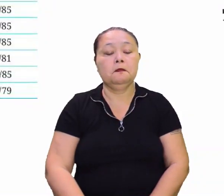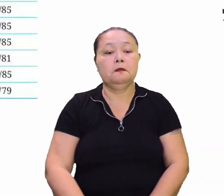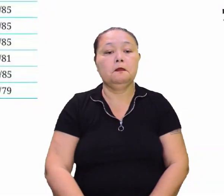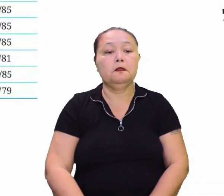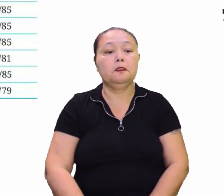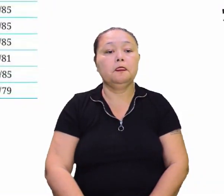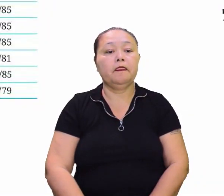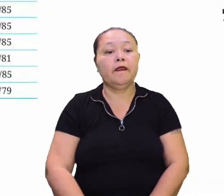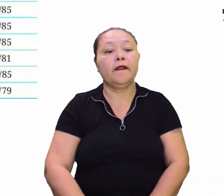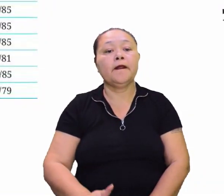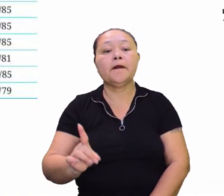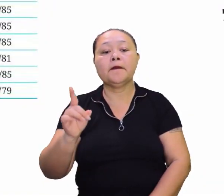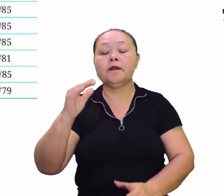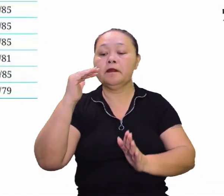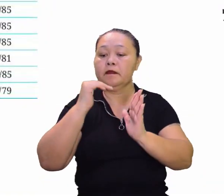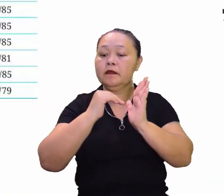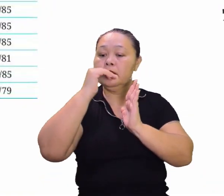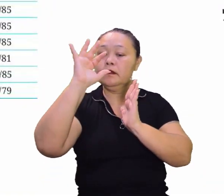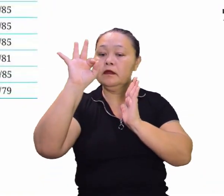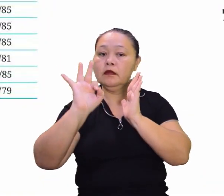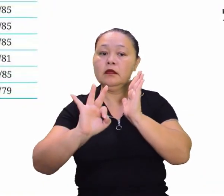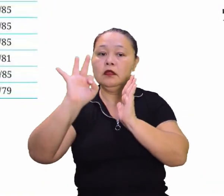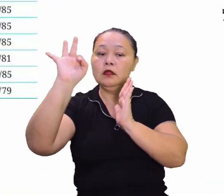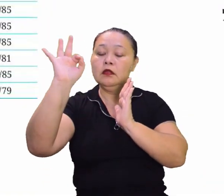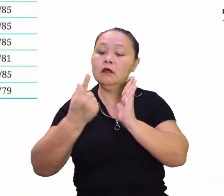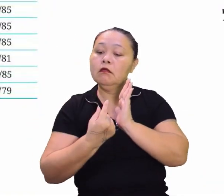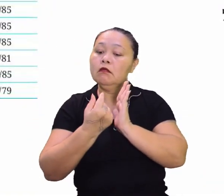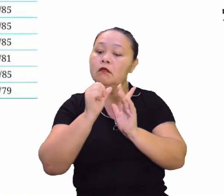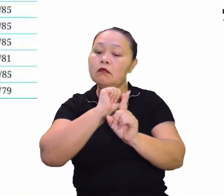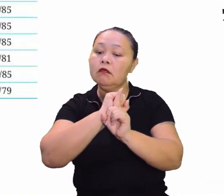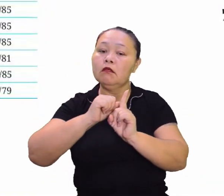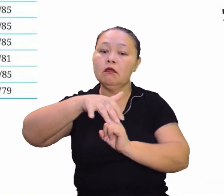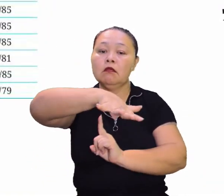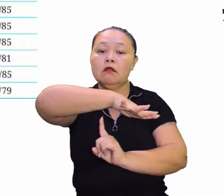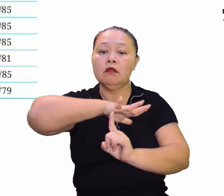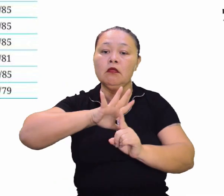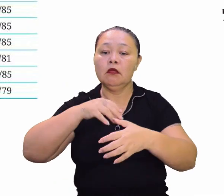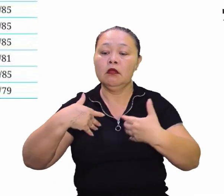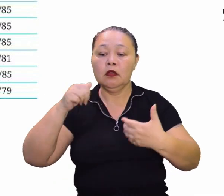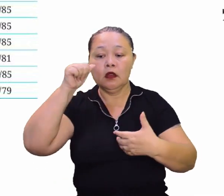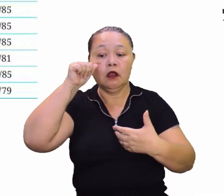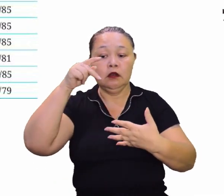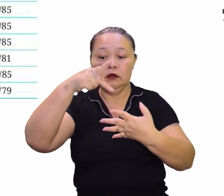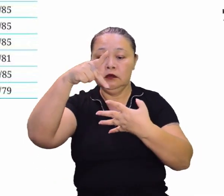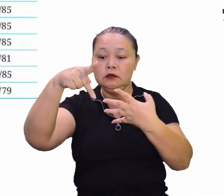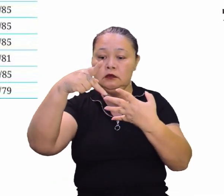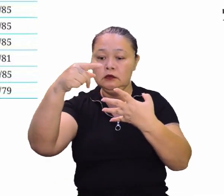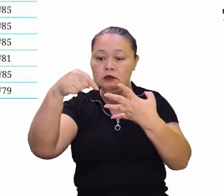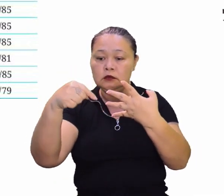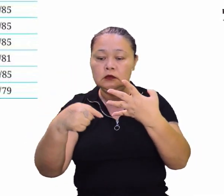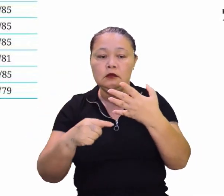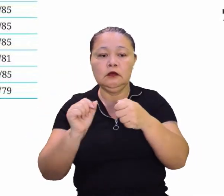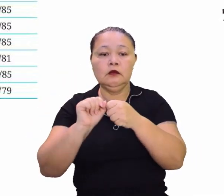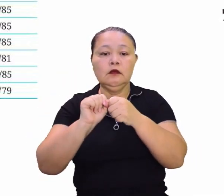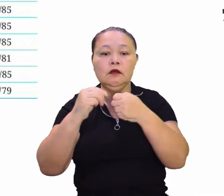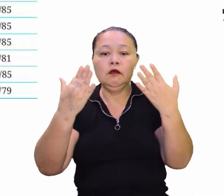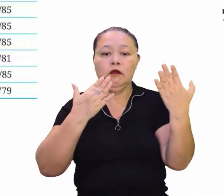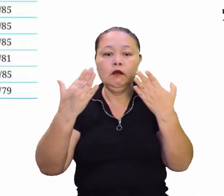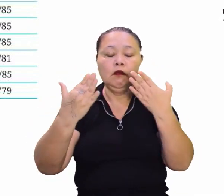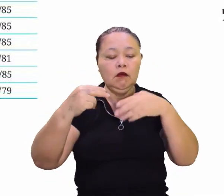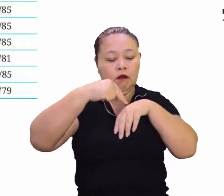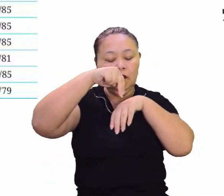Os índices socioeconômicos dos tigres asiáticos são comparáveis aos de